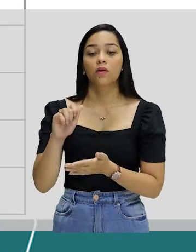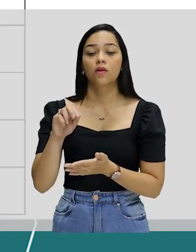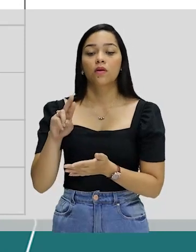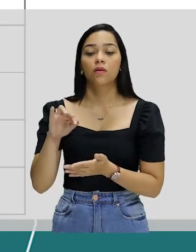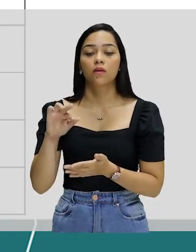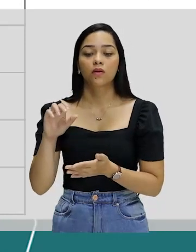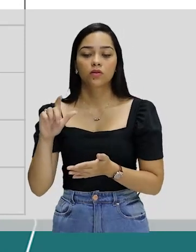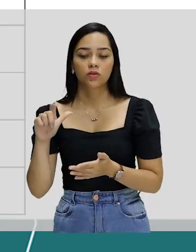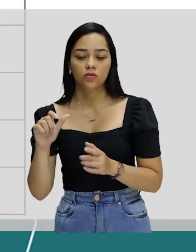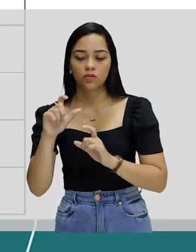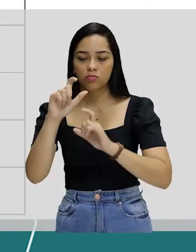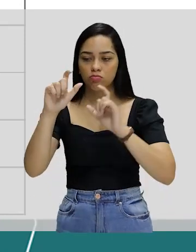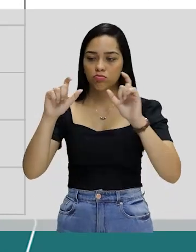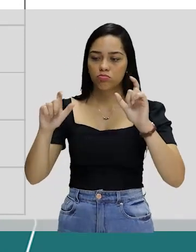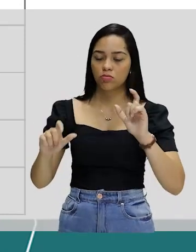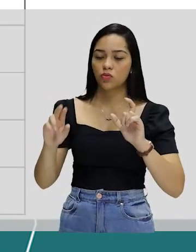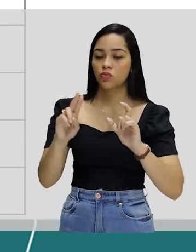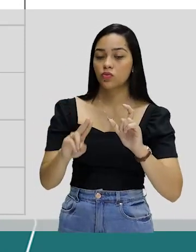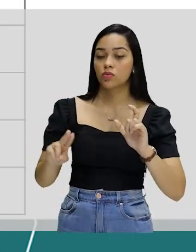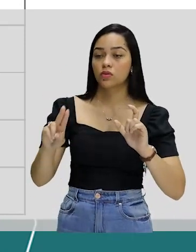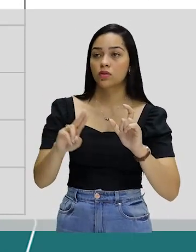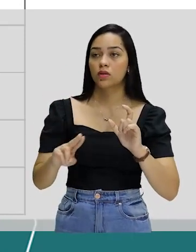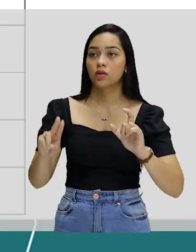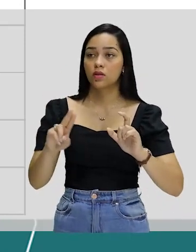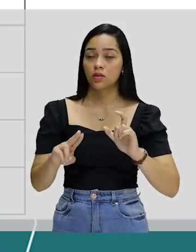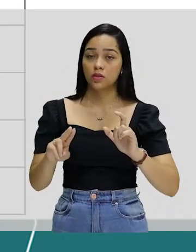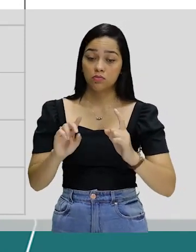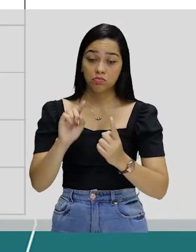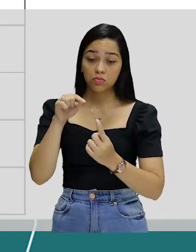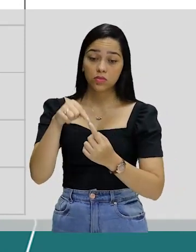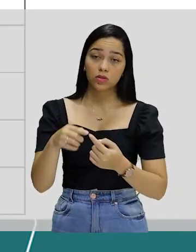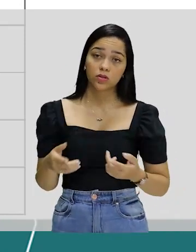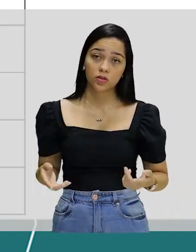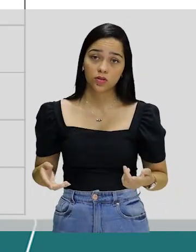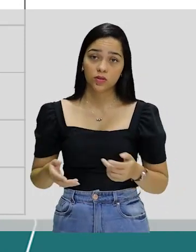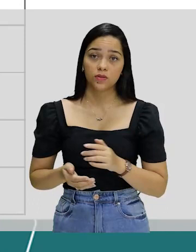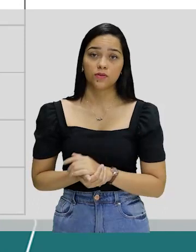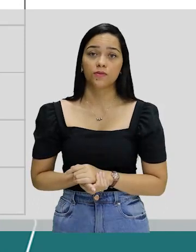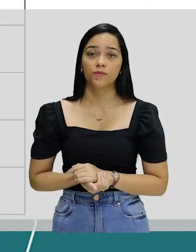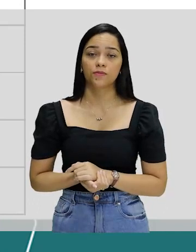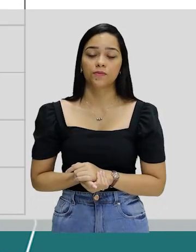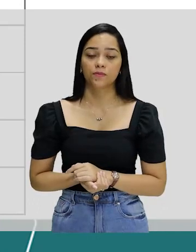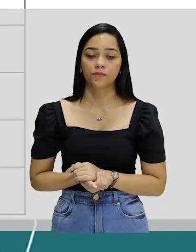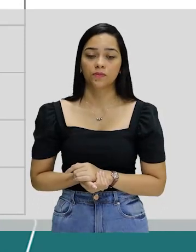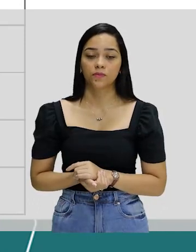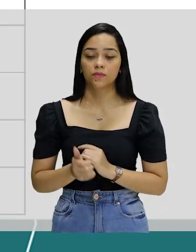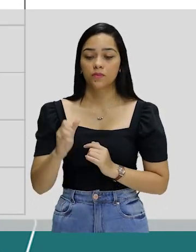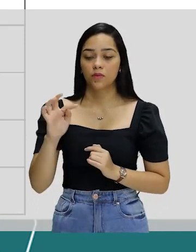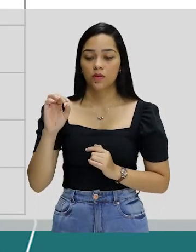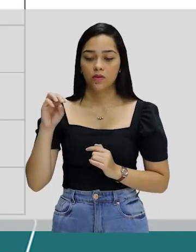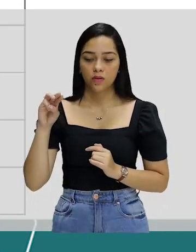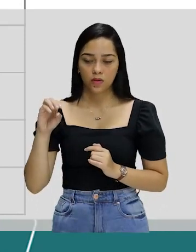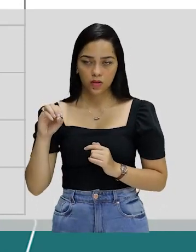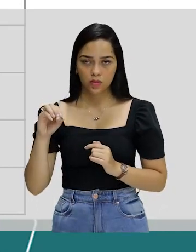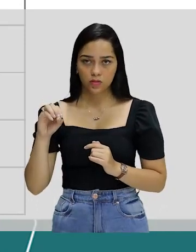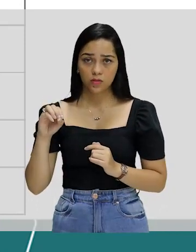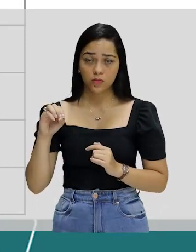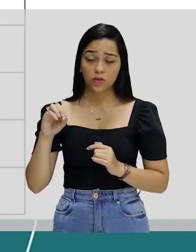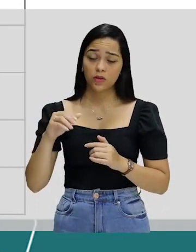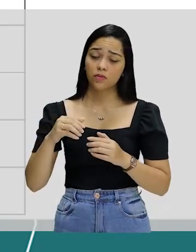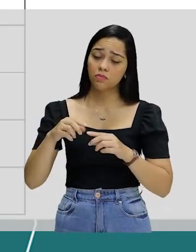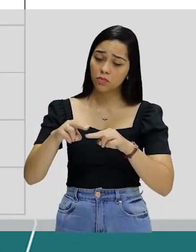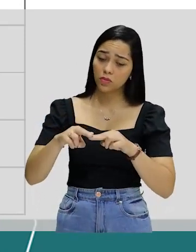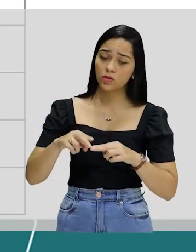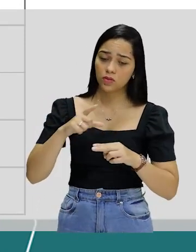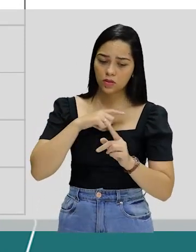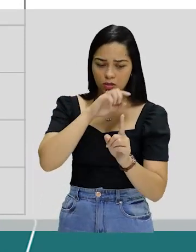são utilizadas para esse fim, né, para bombardear um átomo estável e, a partir